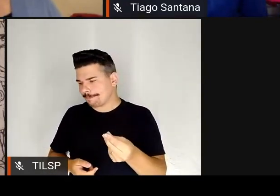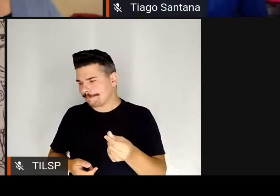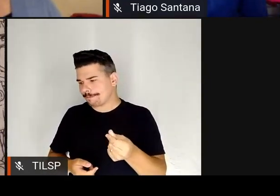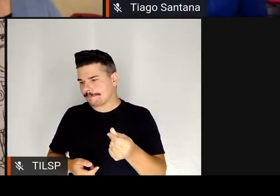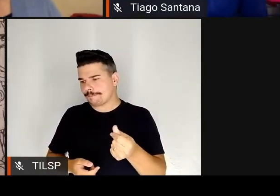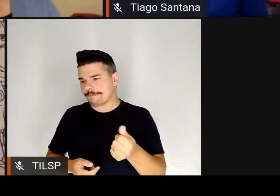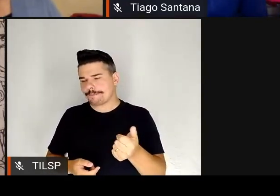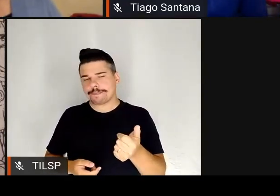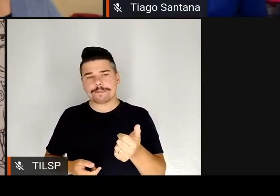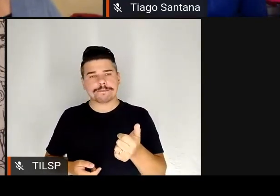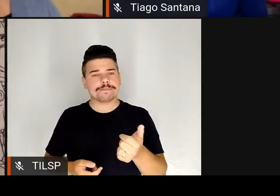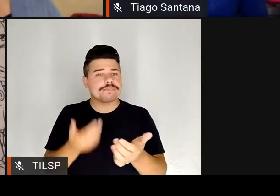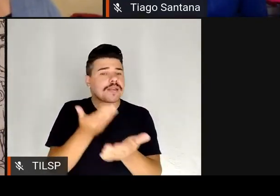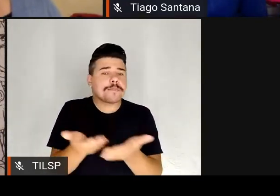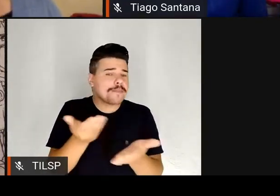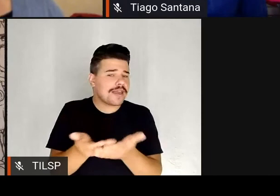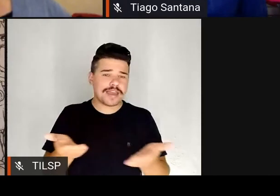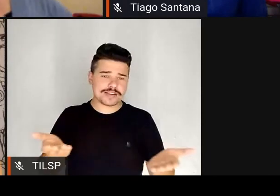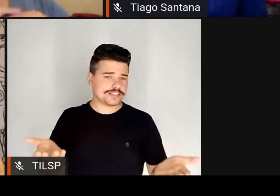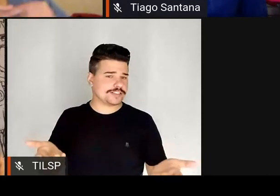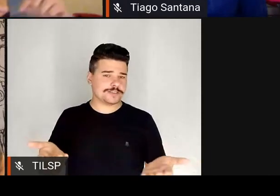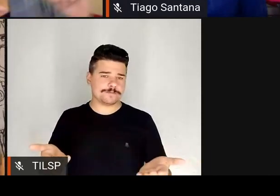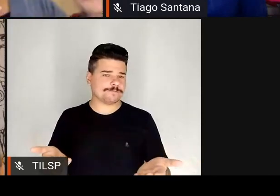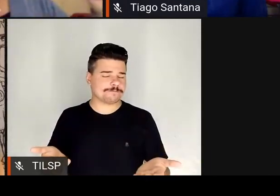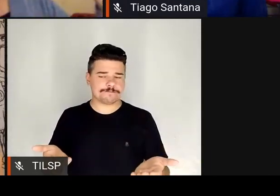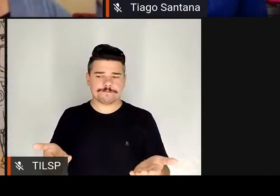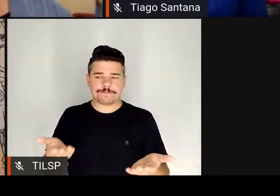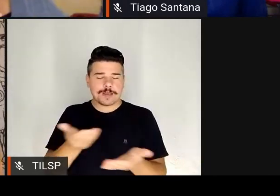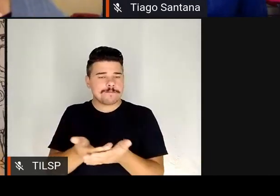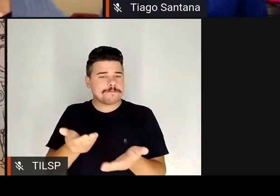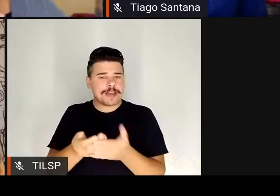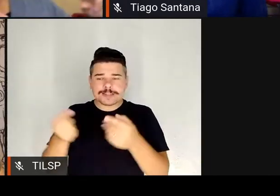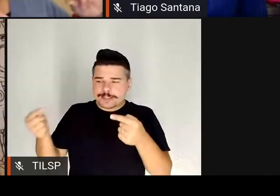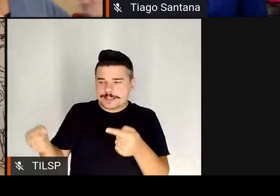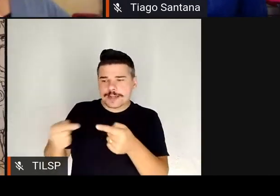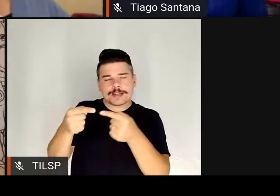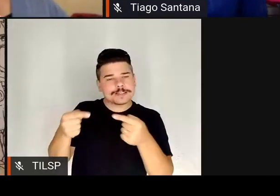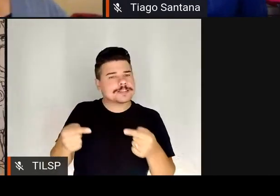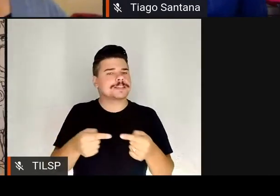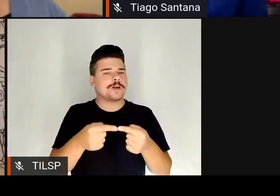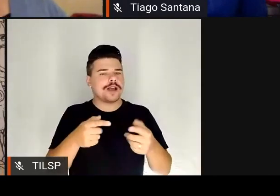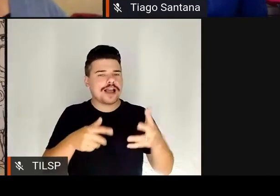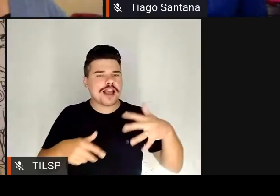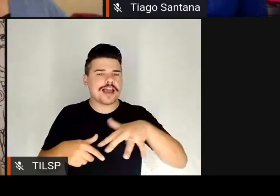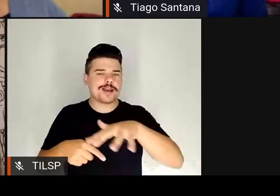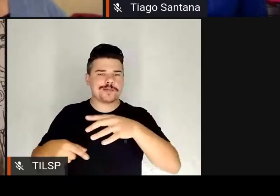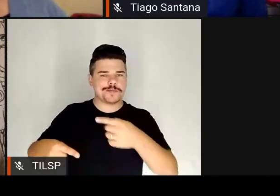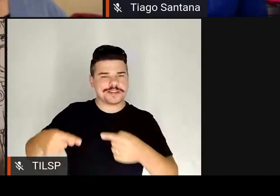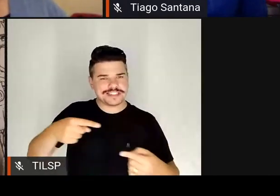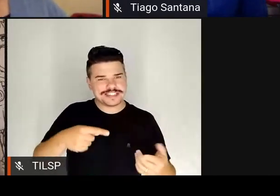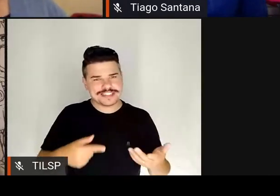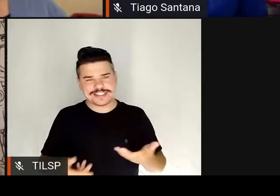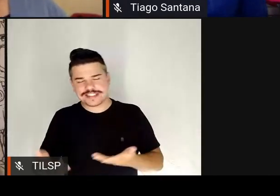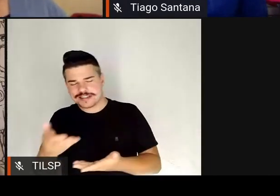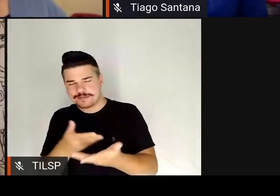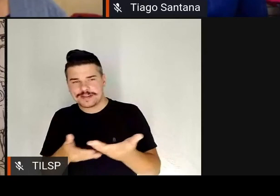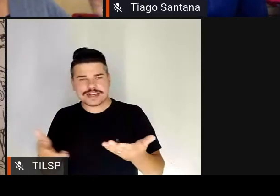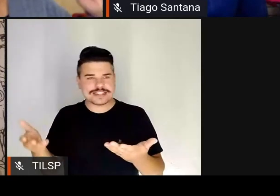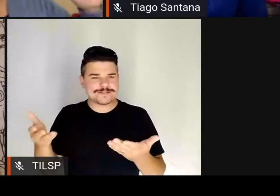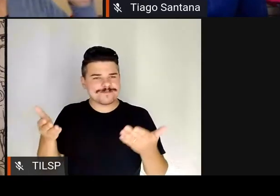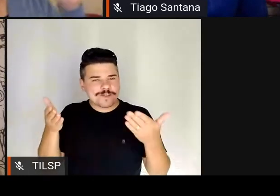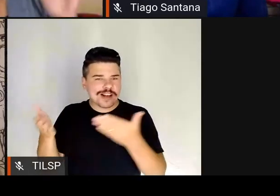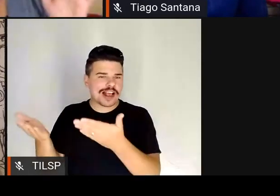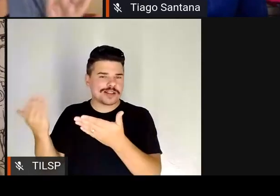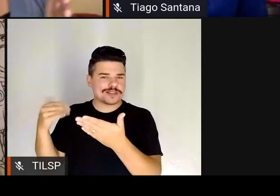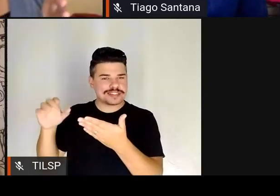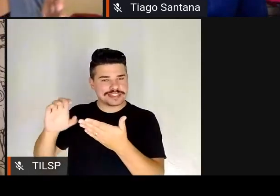de uma perda da ligação com a política mais de esquerda que se tinha naquele momento,